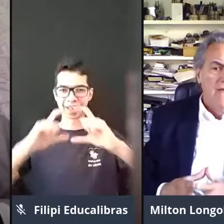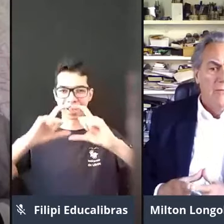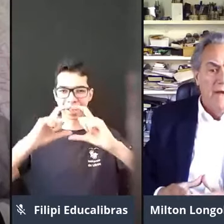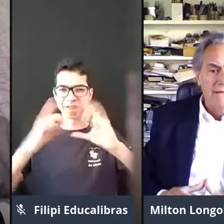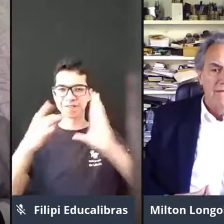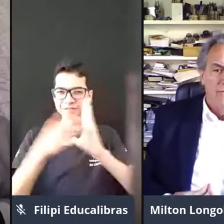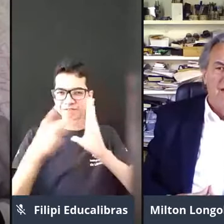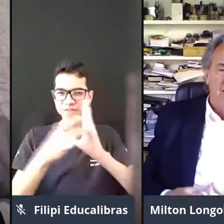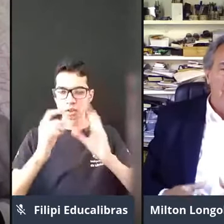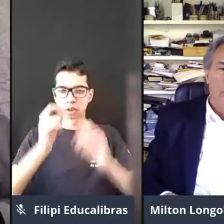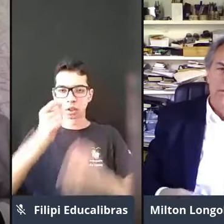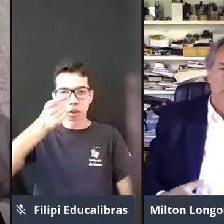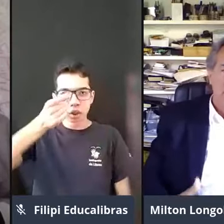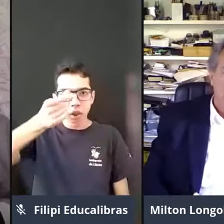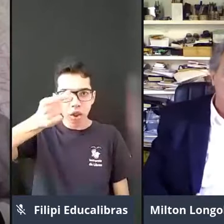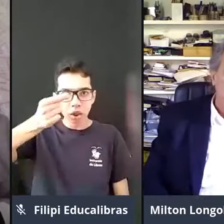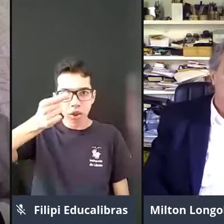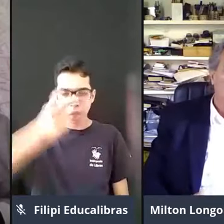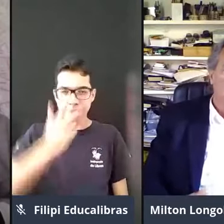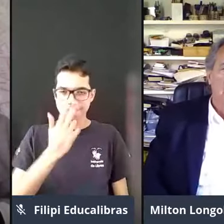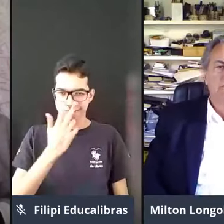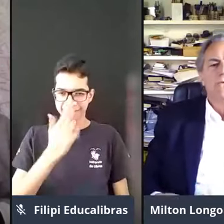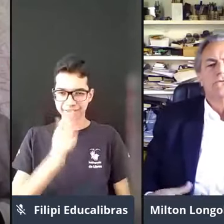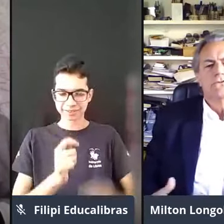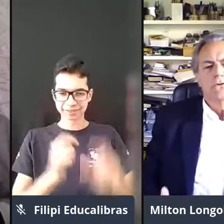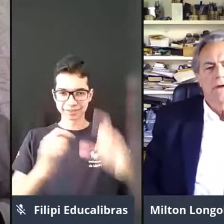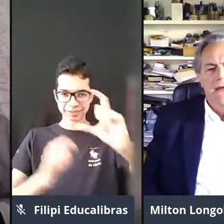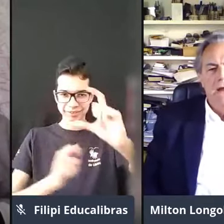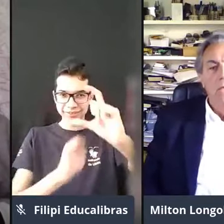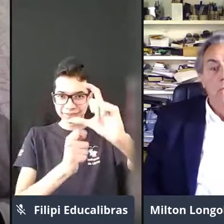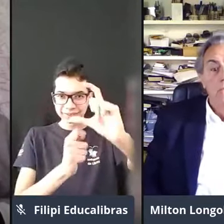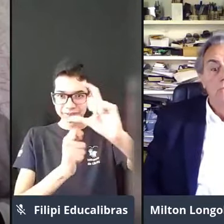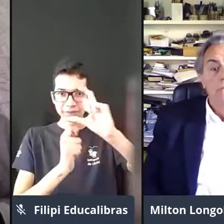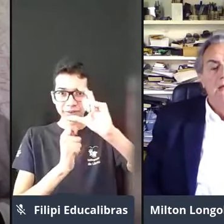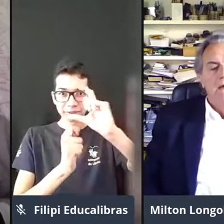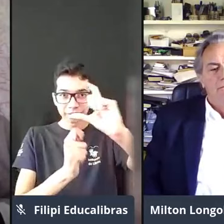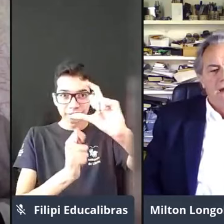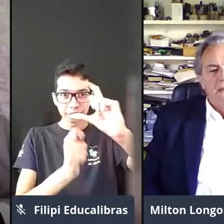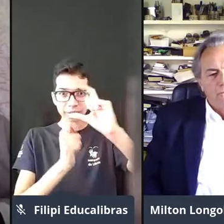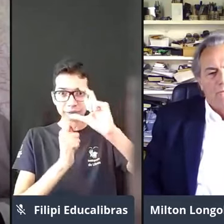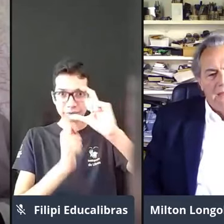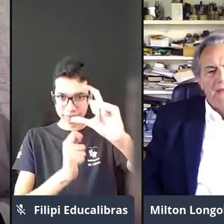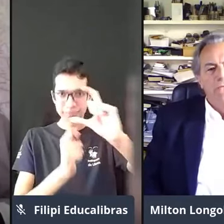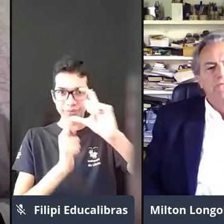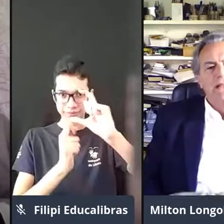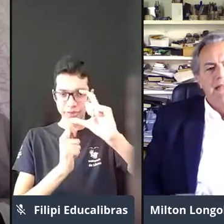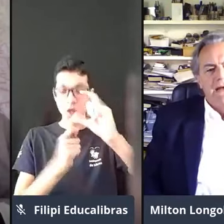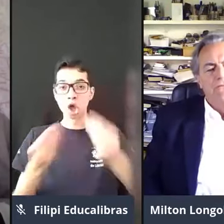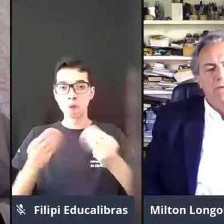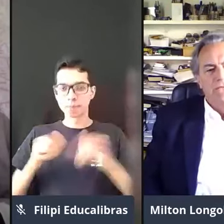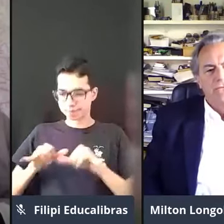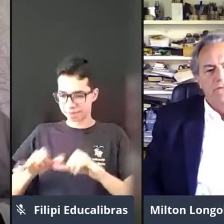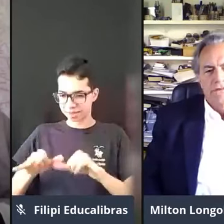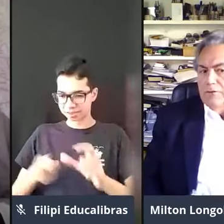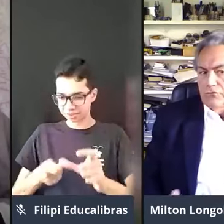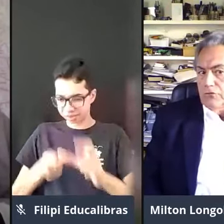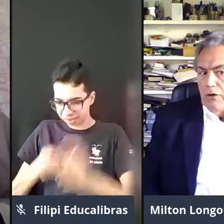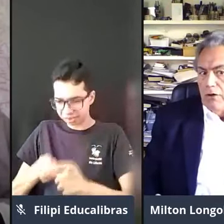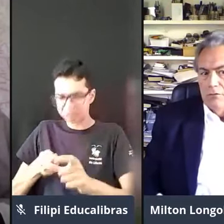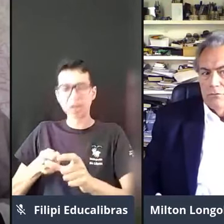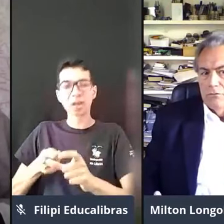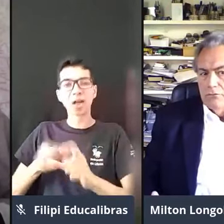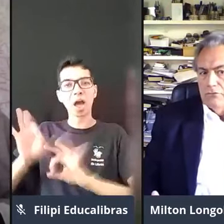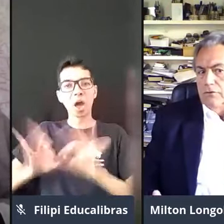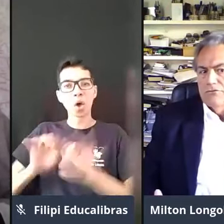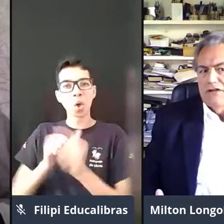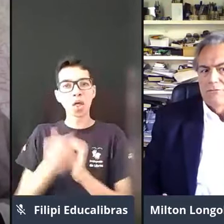supermercado, mas ou pelo menos não precisa colocar em todos, colocar em alguns, mas vai auxiliar as pessoas, não